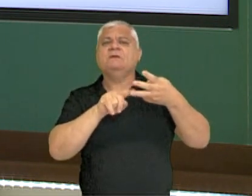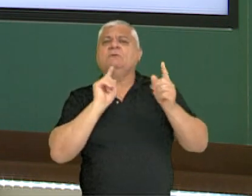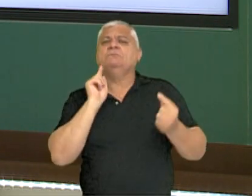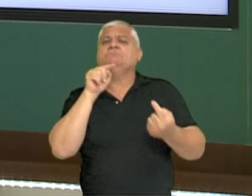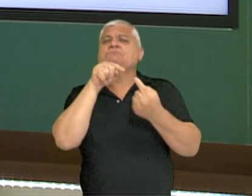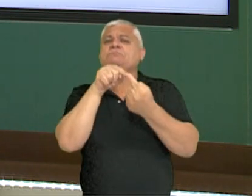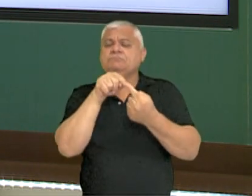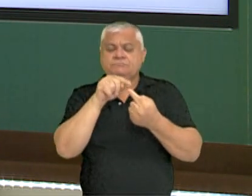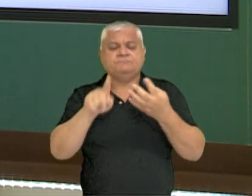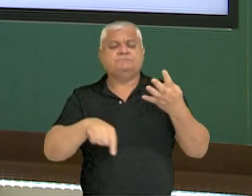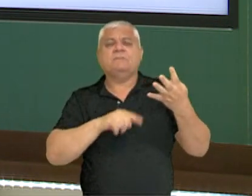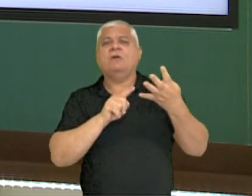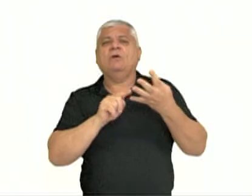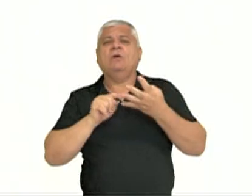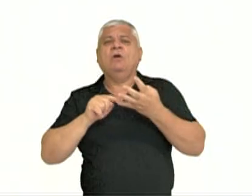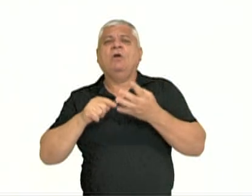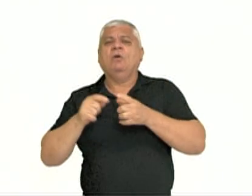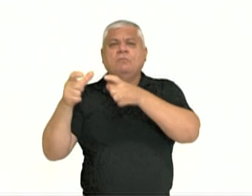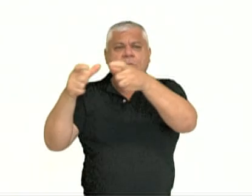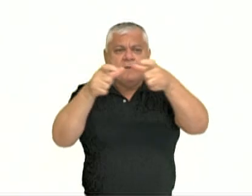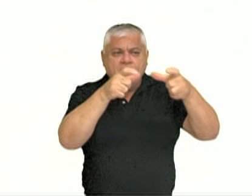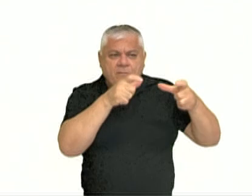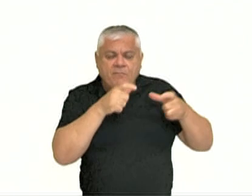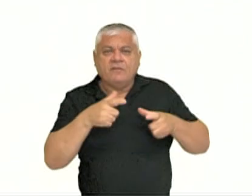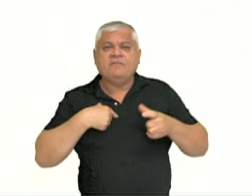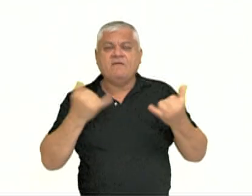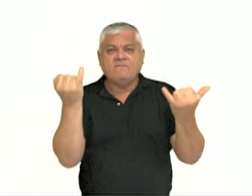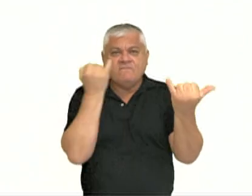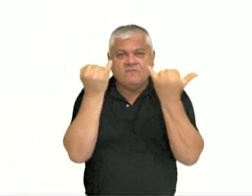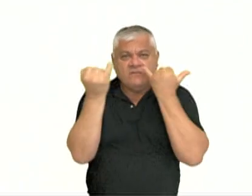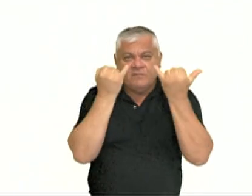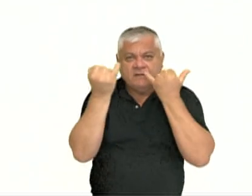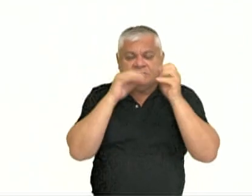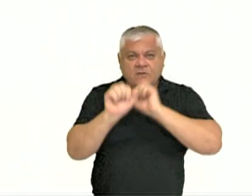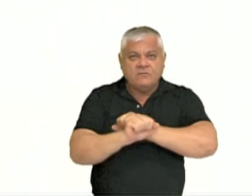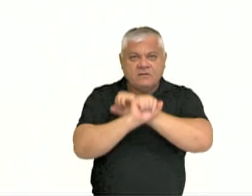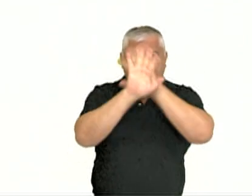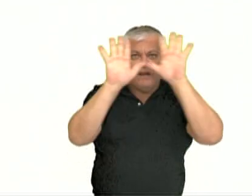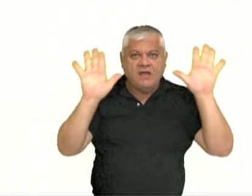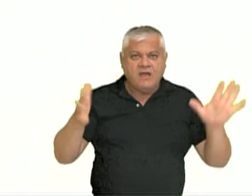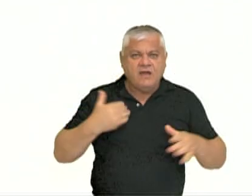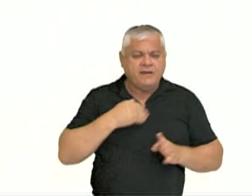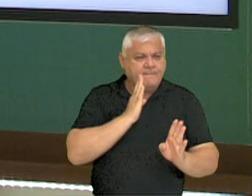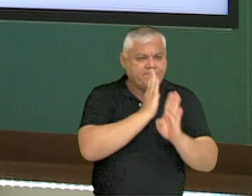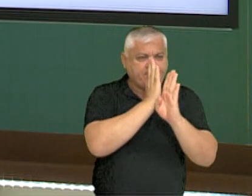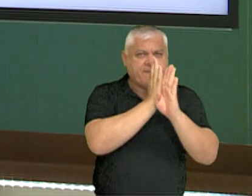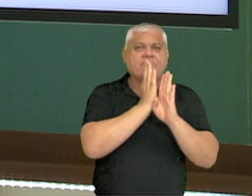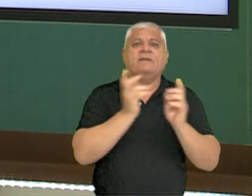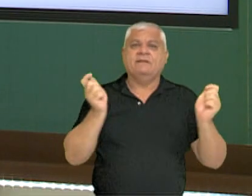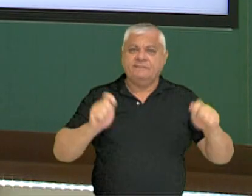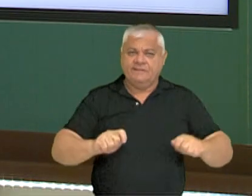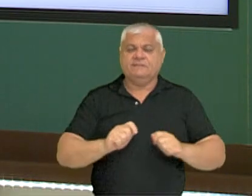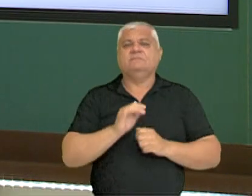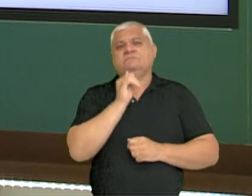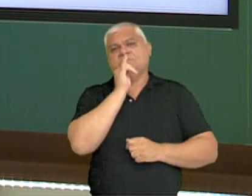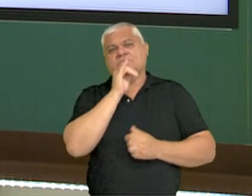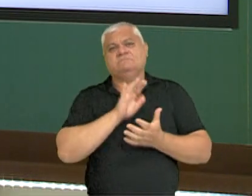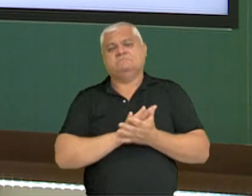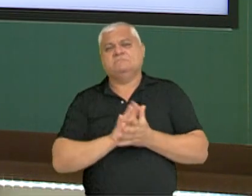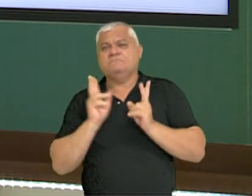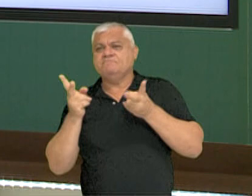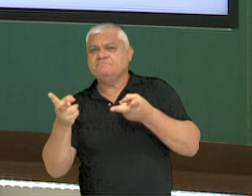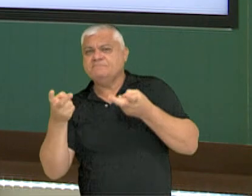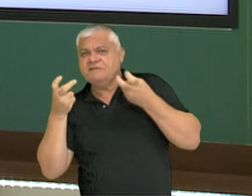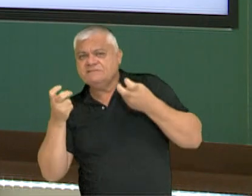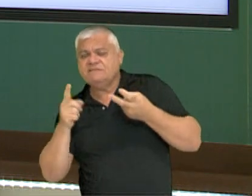finalidade, localizar informações explícitas, que são aquelas que nós buscamos com facilidade, Por exemplo, perceba no